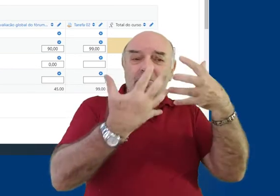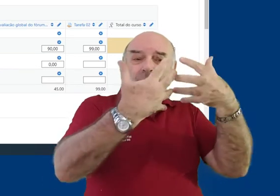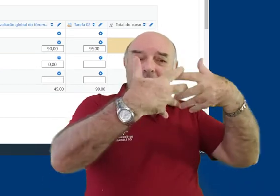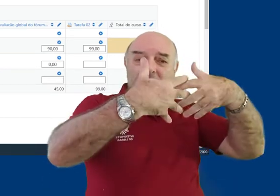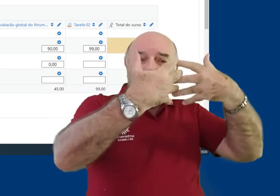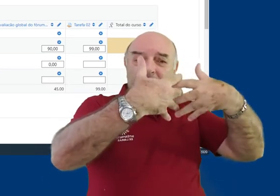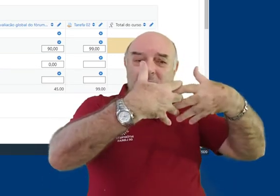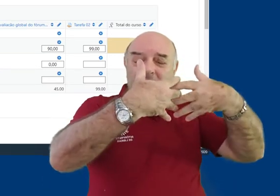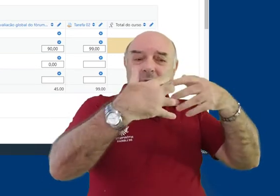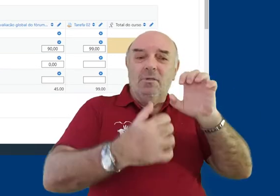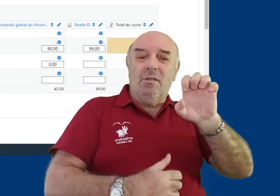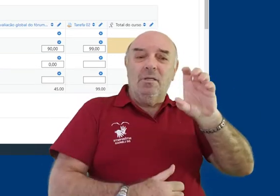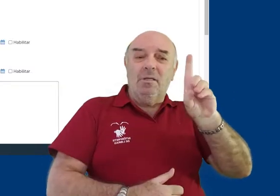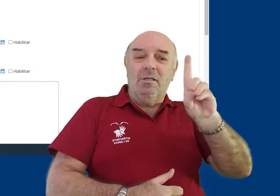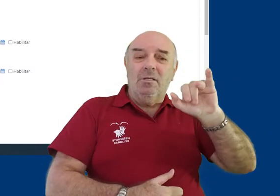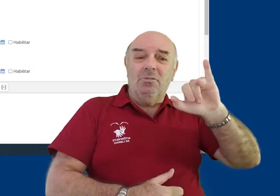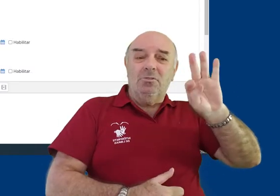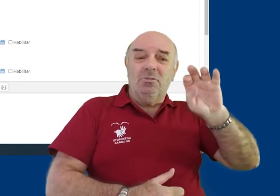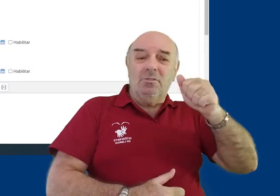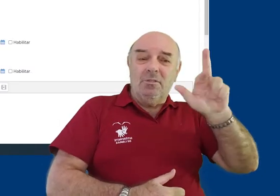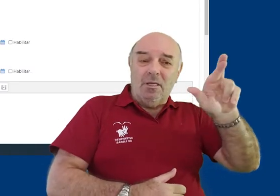engrenagem, editar nota.